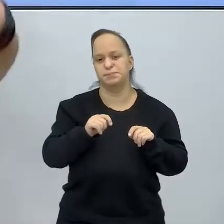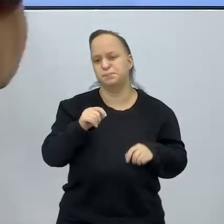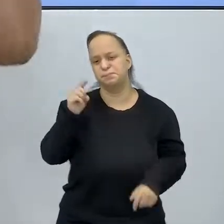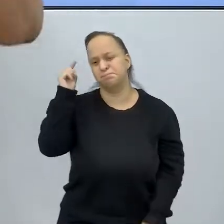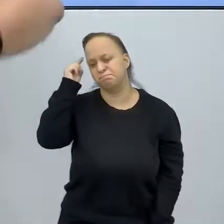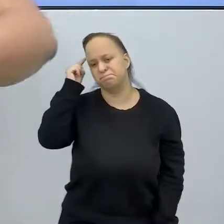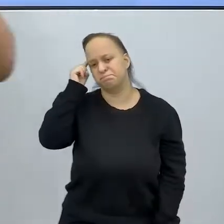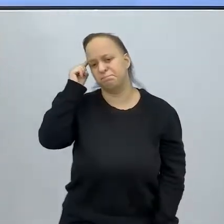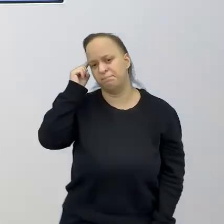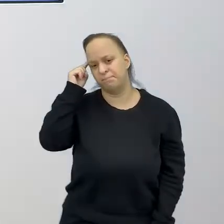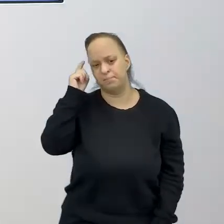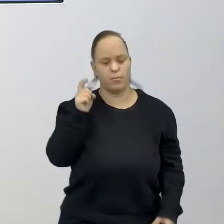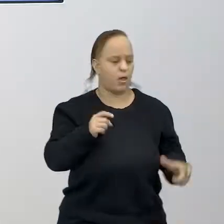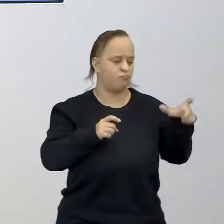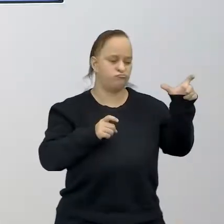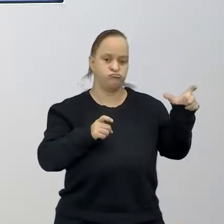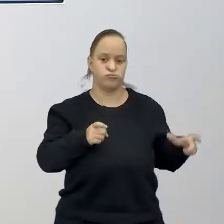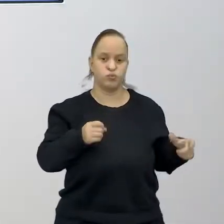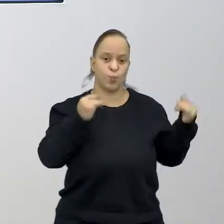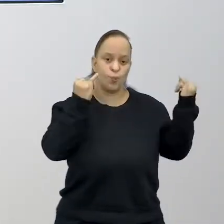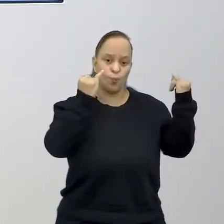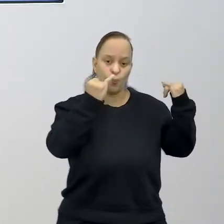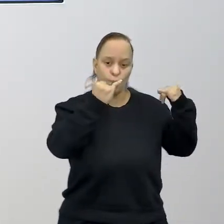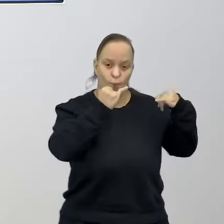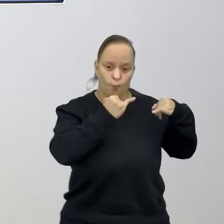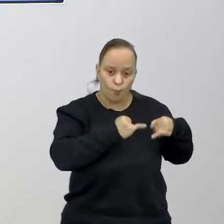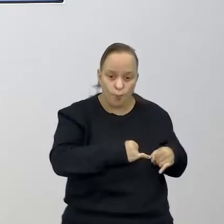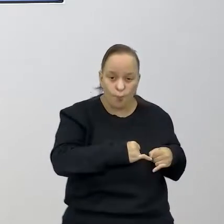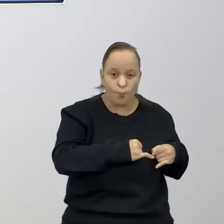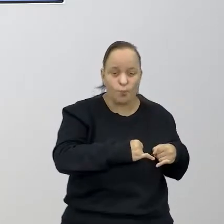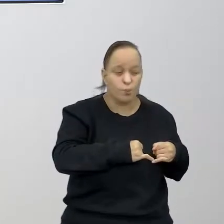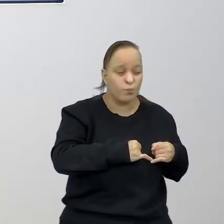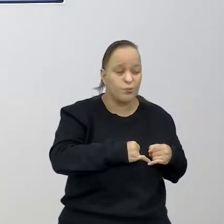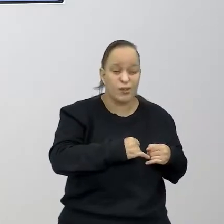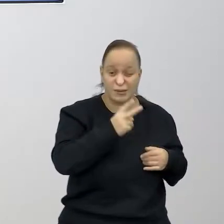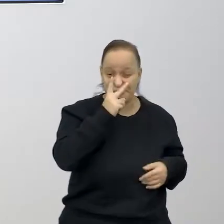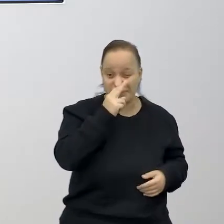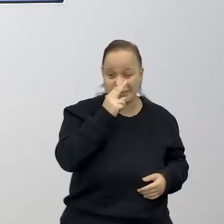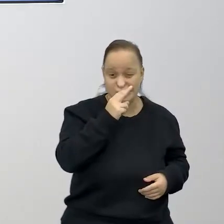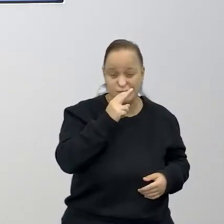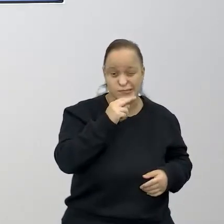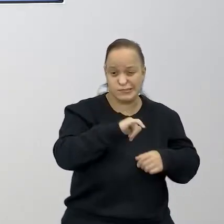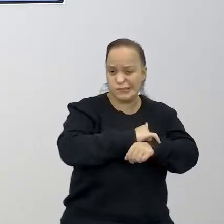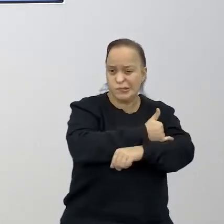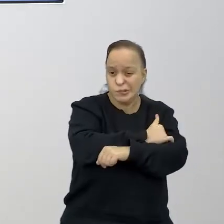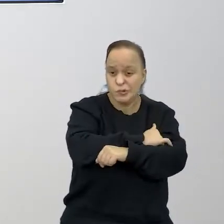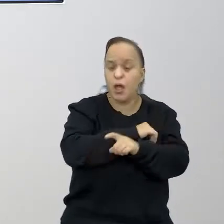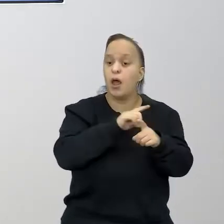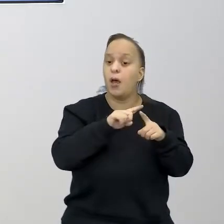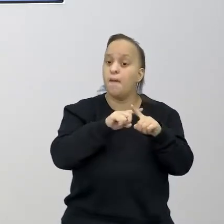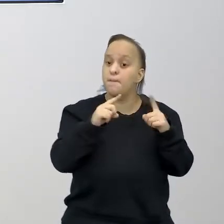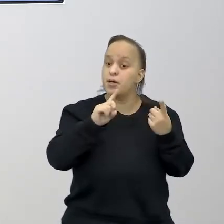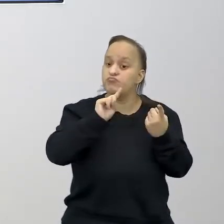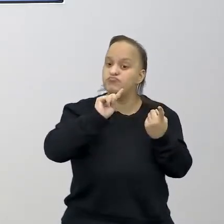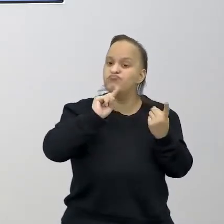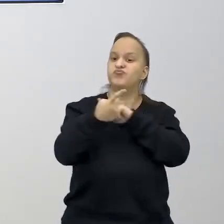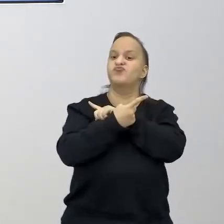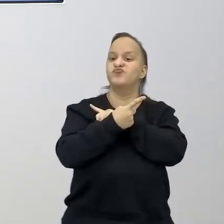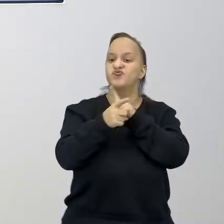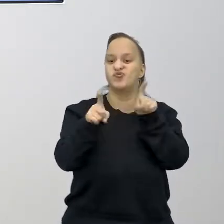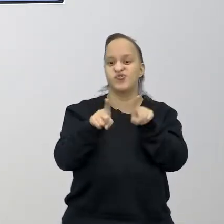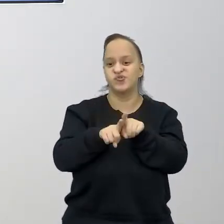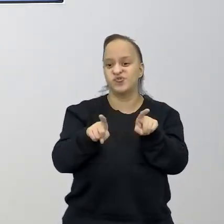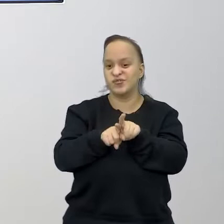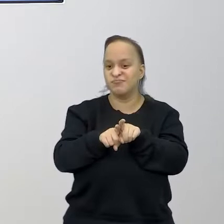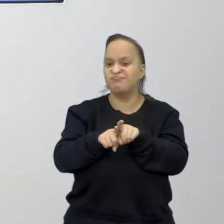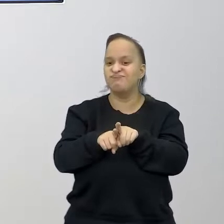corpo magro se vendo acima do peso. Mas esse processo pode acontecer ao contrário. E aí, por a gente muitas vezes